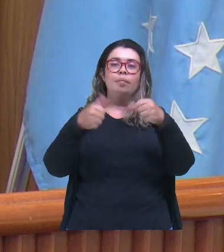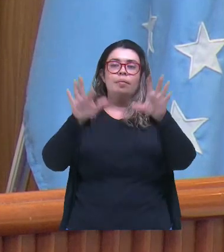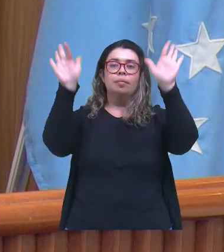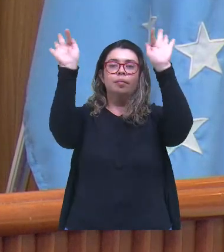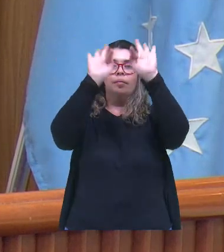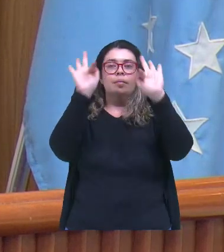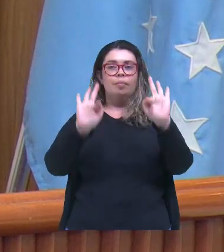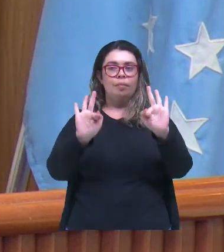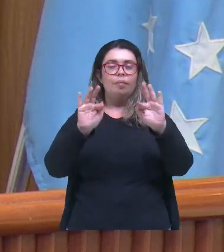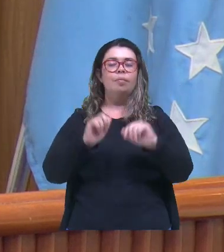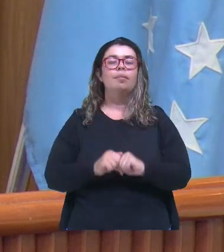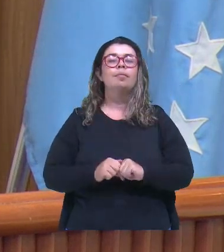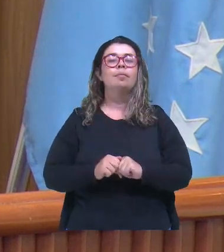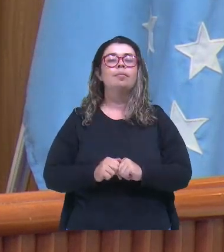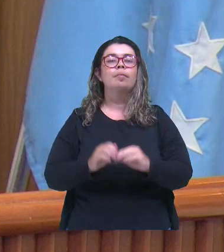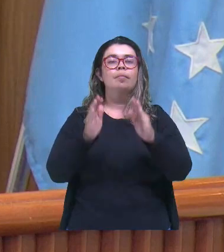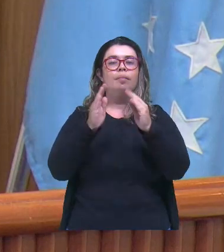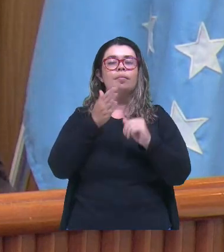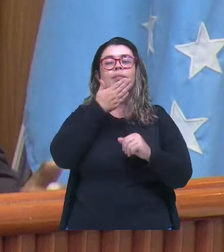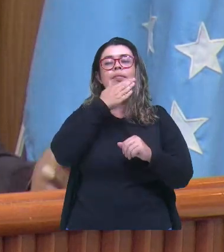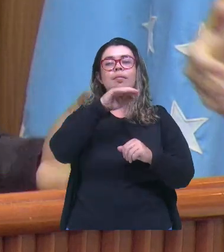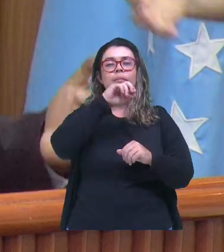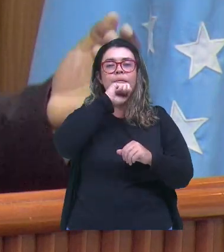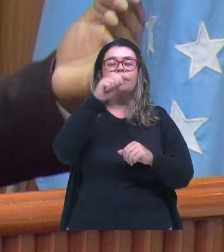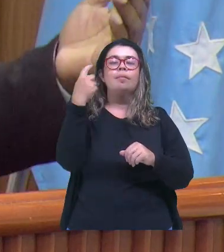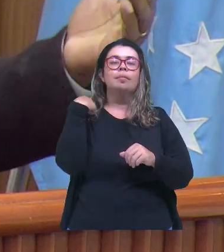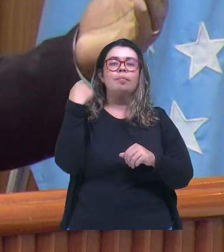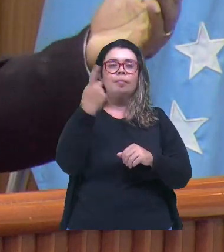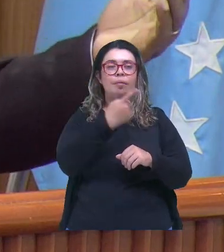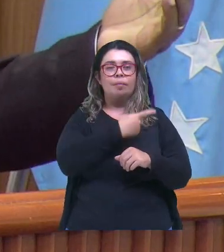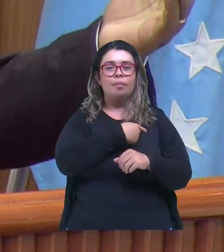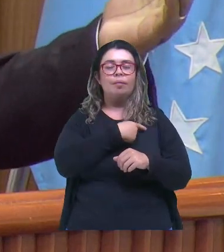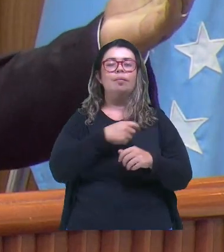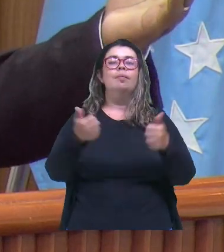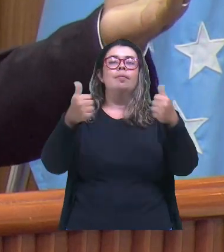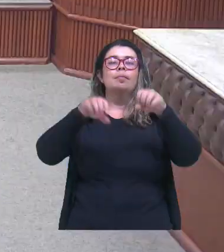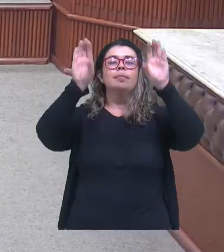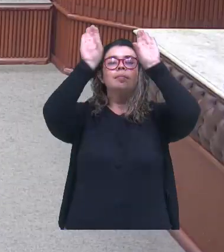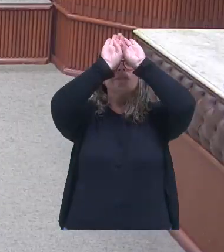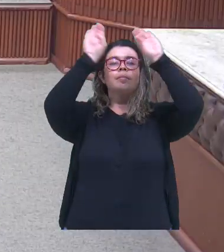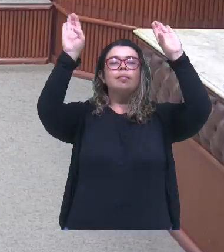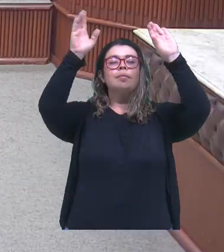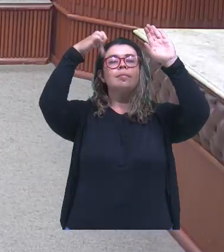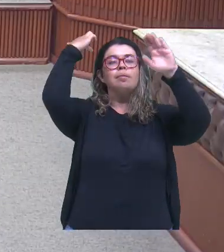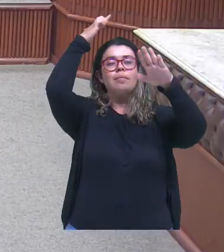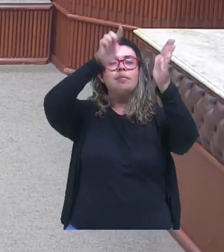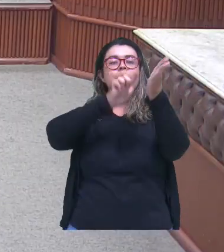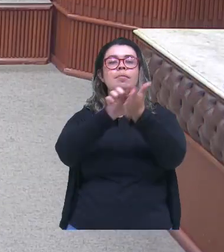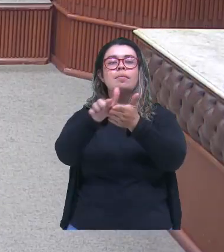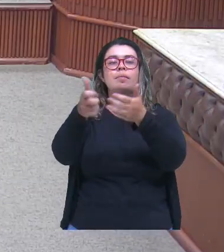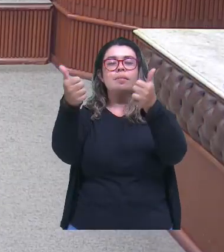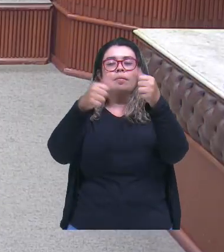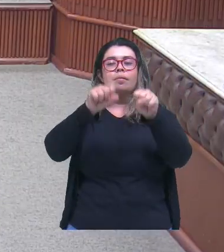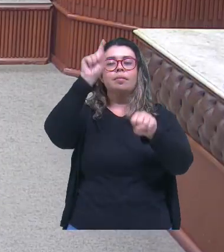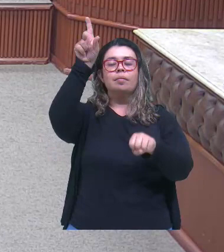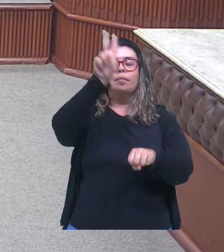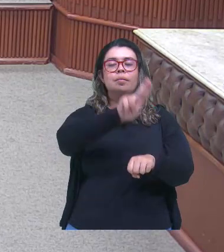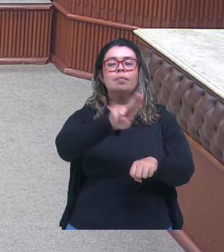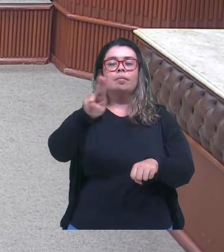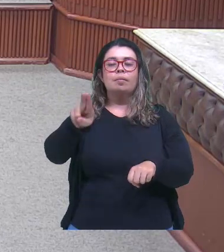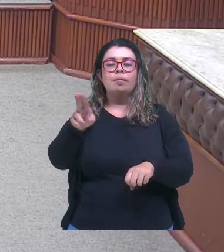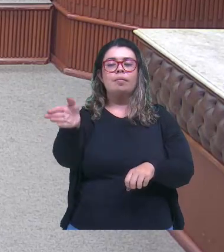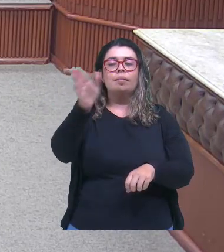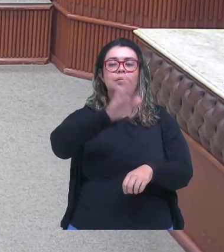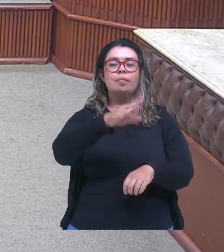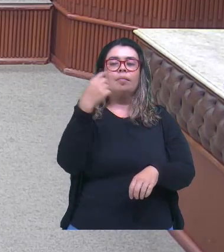e próspero. Oração do Pai Nosso. Pai nosso que estás nos céus, santificado seja o teu